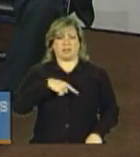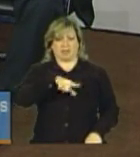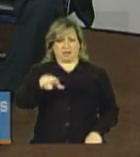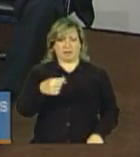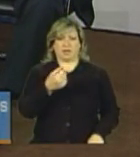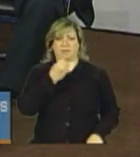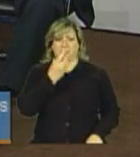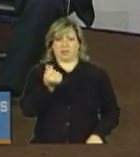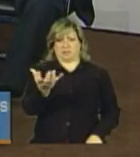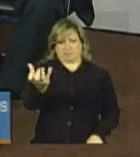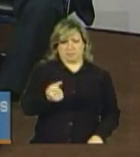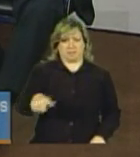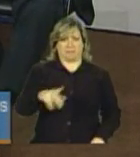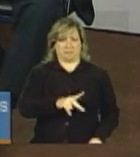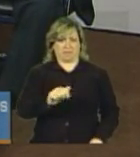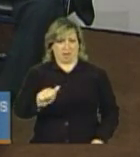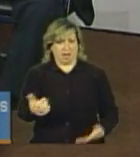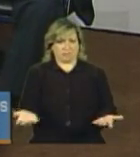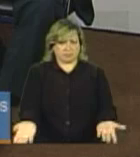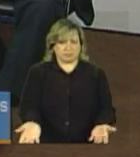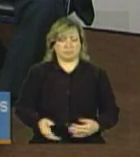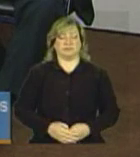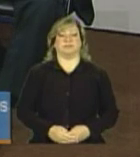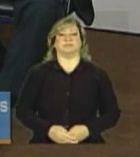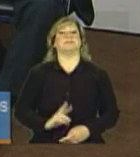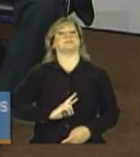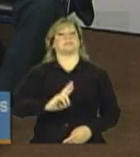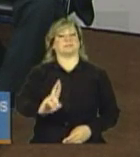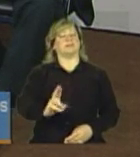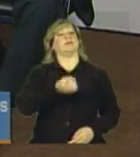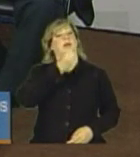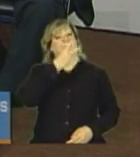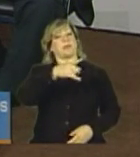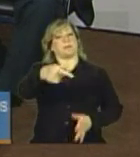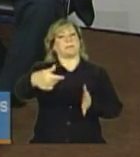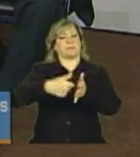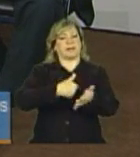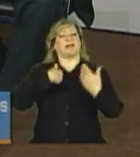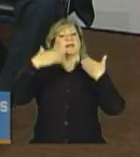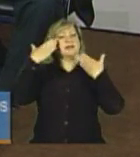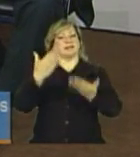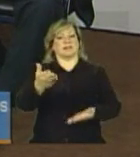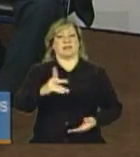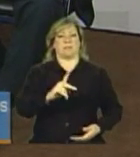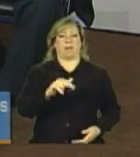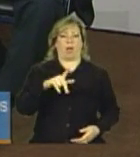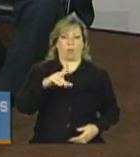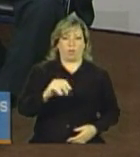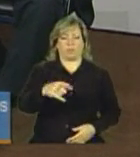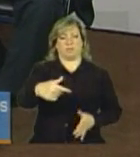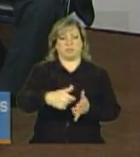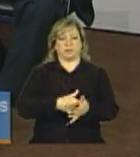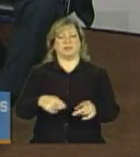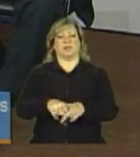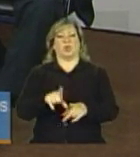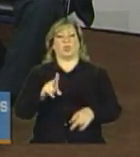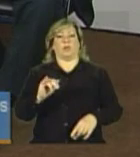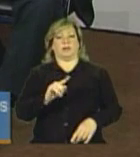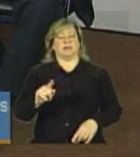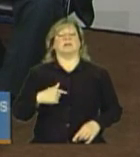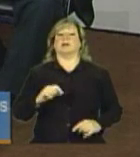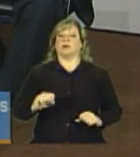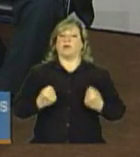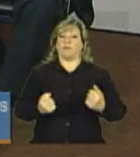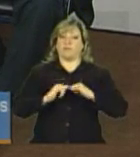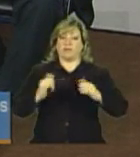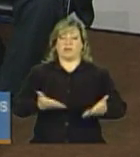benefícios do PA. São boas as perguntas. Eu agradeço a participação do Paulo e do Luiz e reforço, né, que